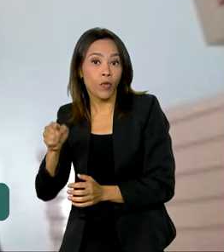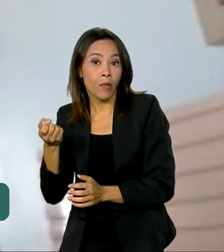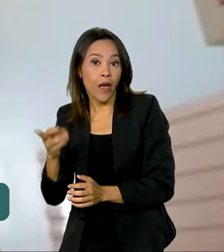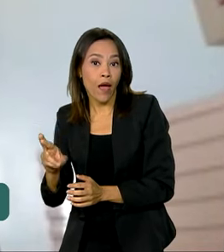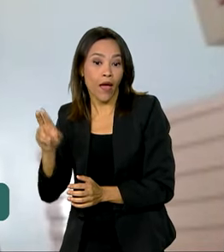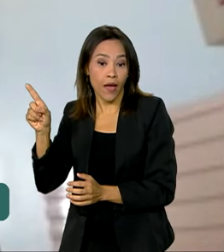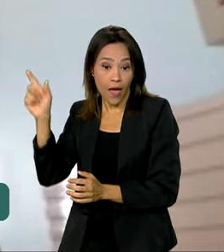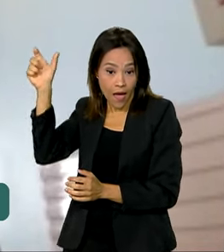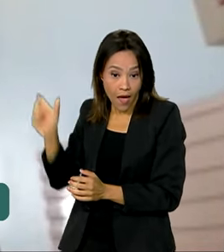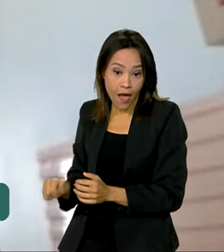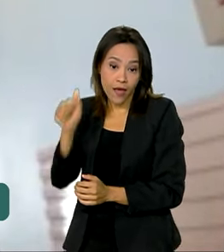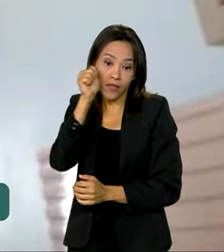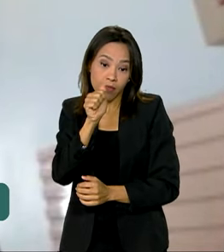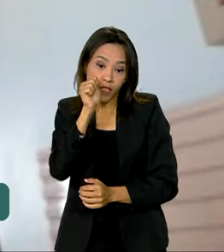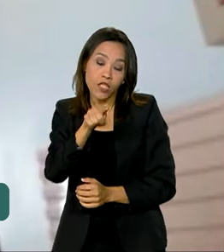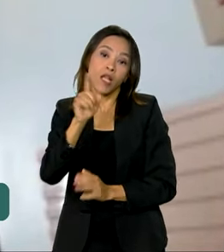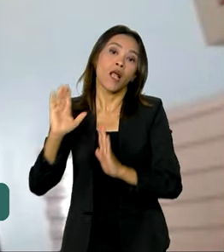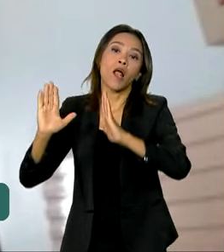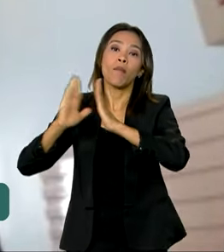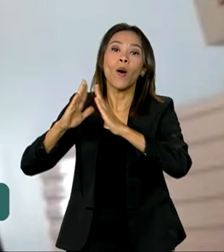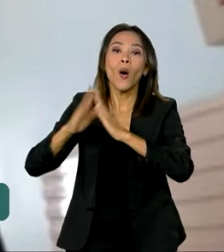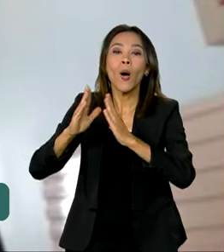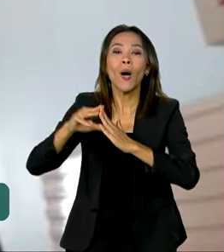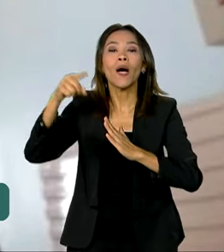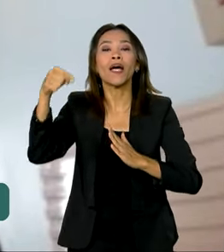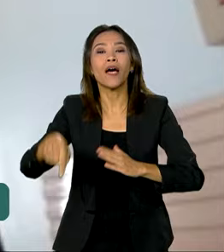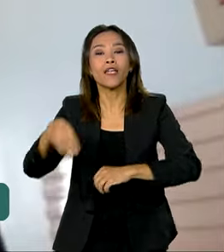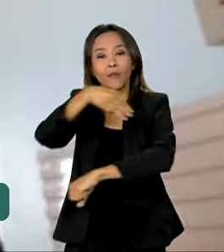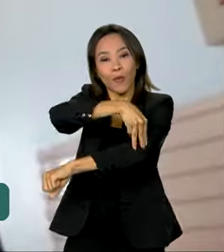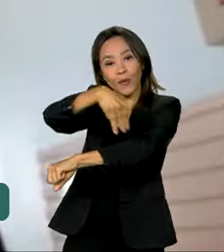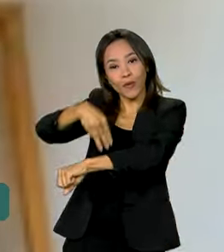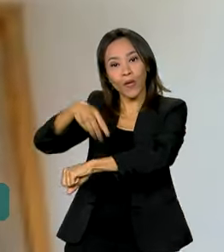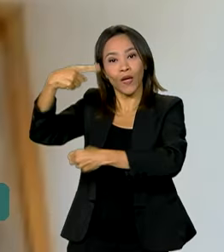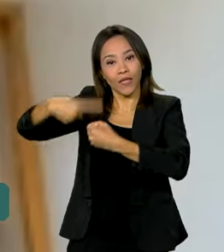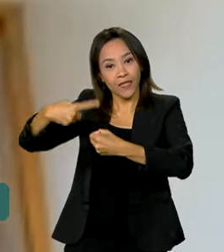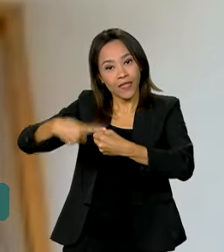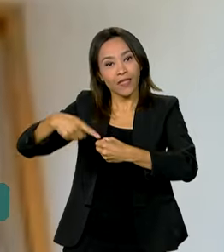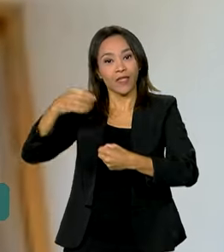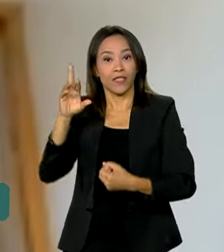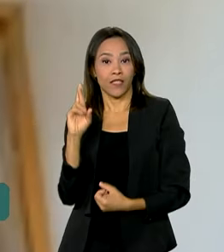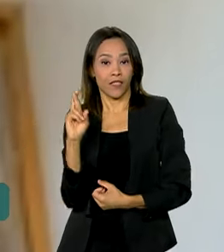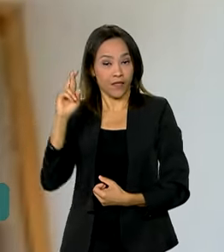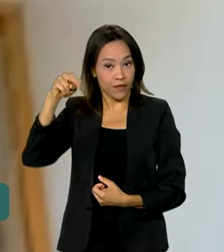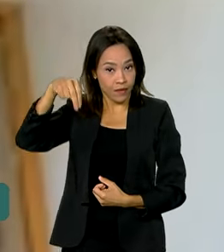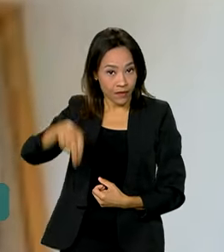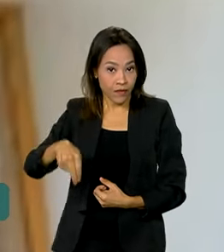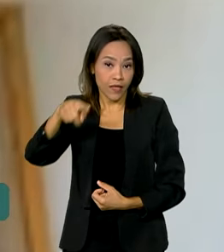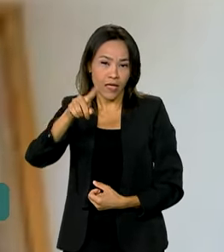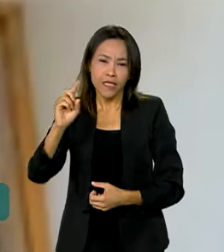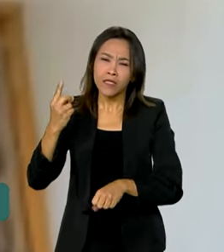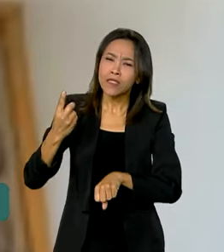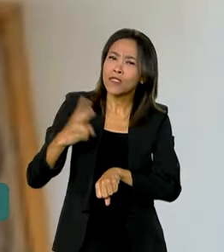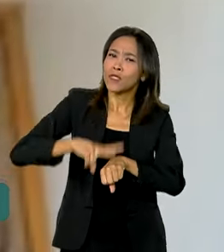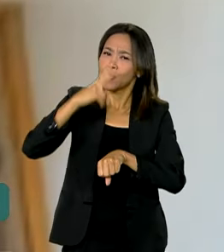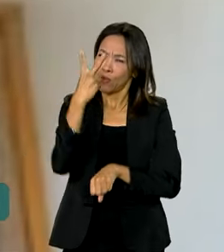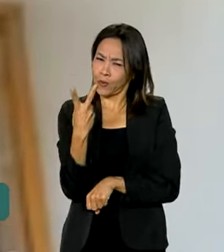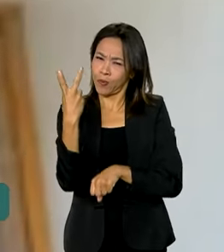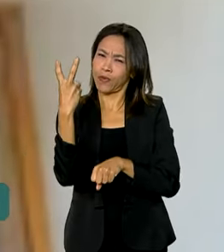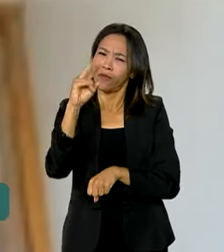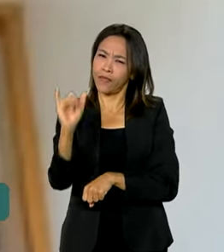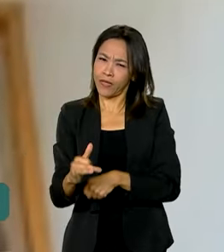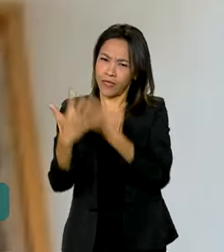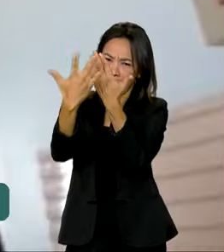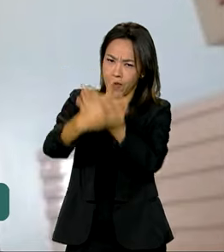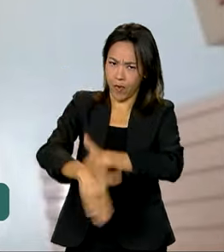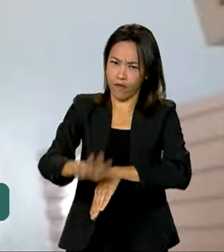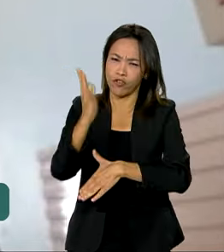de 17 anos mora em Mossoró no Rio Grande do Norte e vai fazer o exame pela segunda vez ela já se